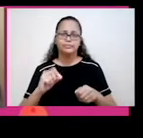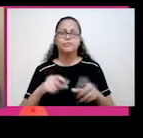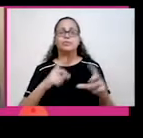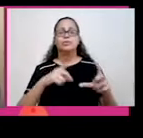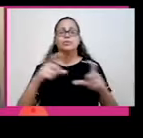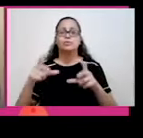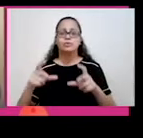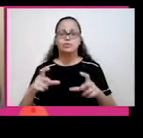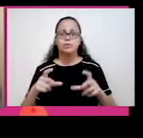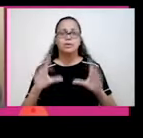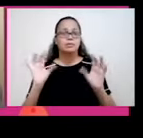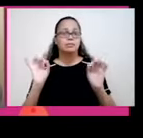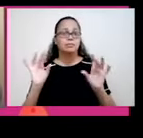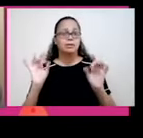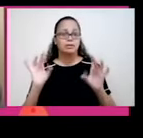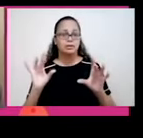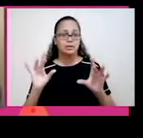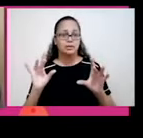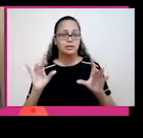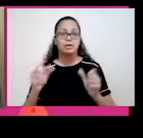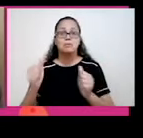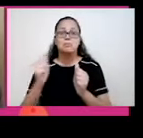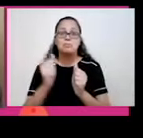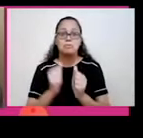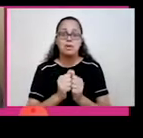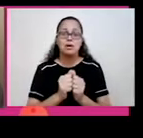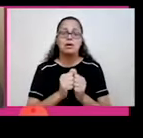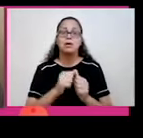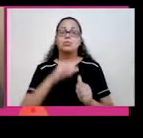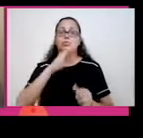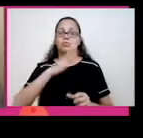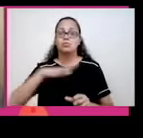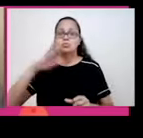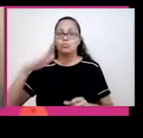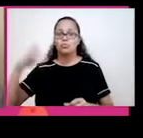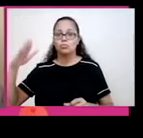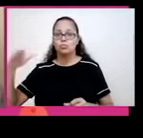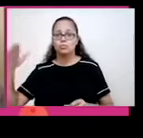as ZEs, na área litorânea, ou seja, na proximidade ali do oceano.